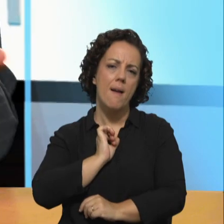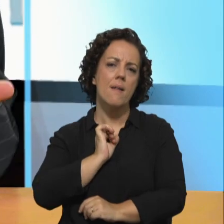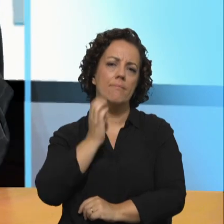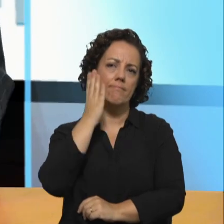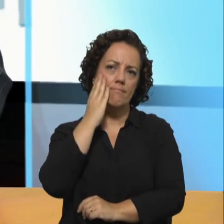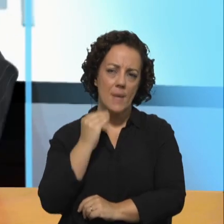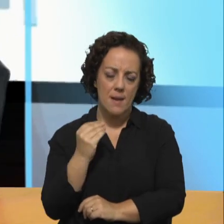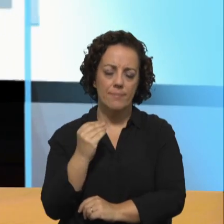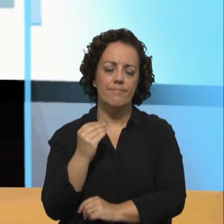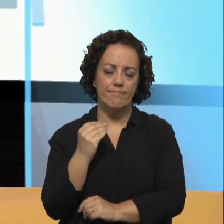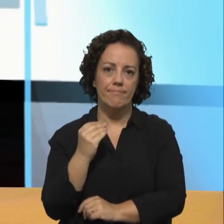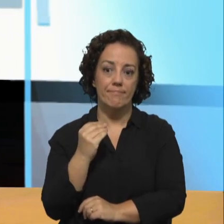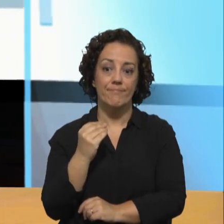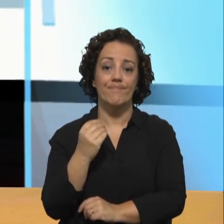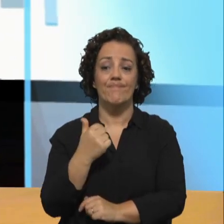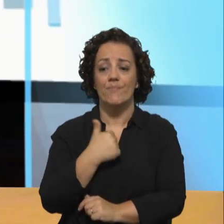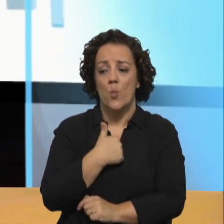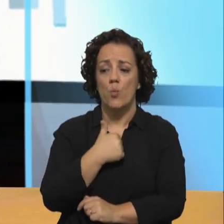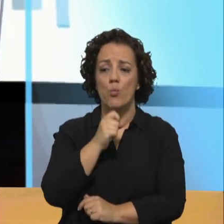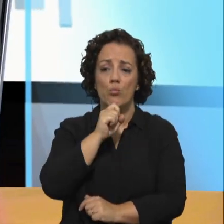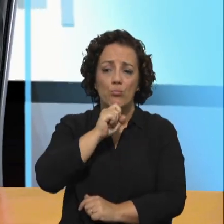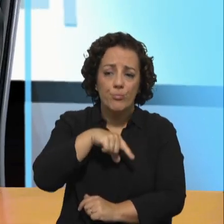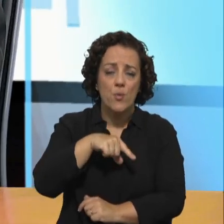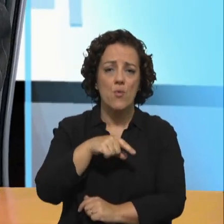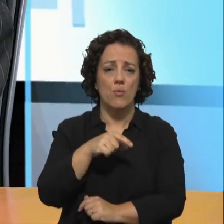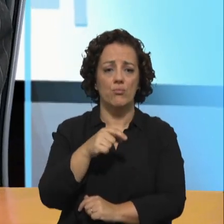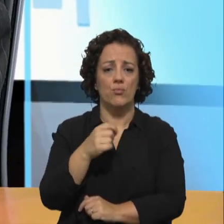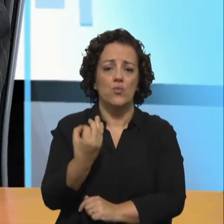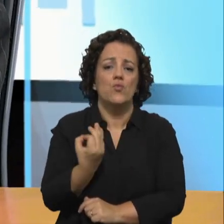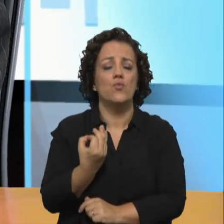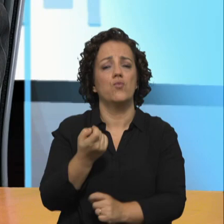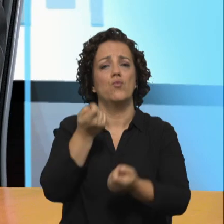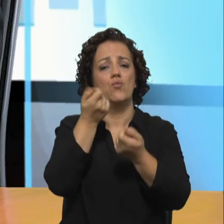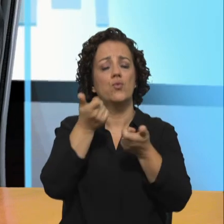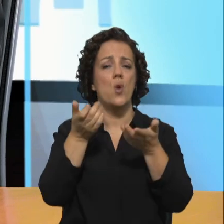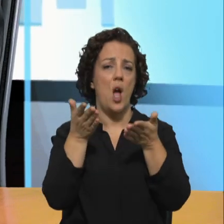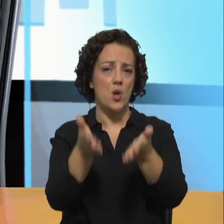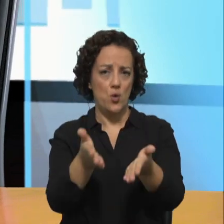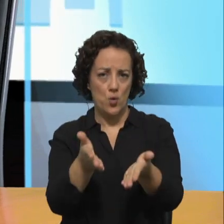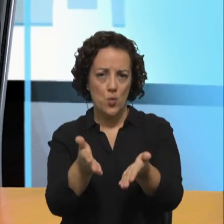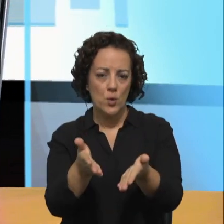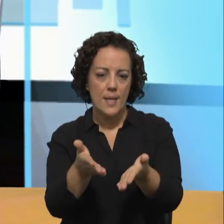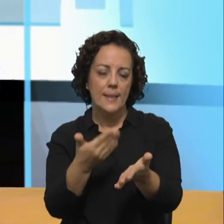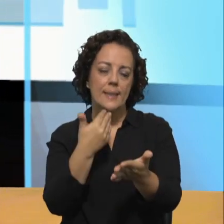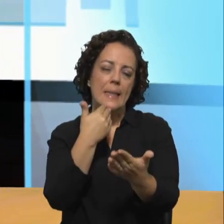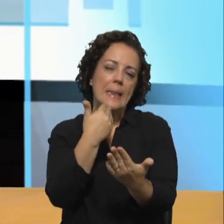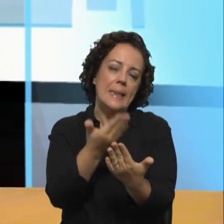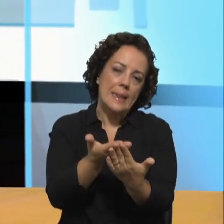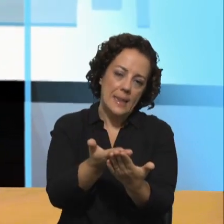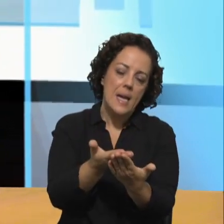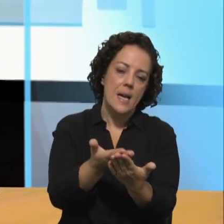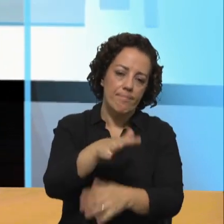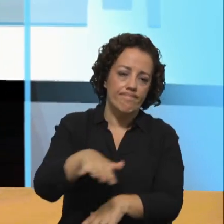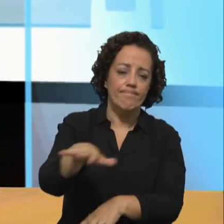da ajuda que posso dar, isso trará talvez algum benefício aos